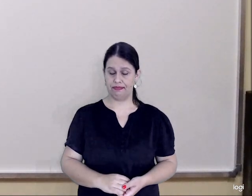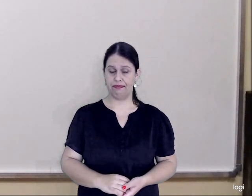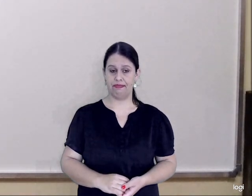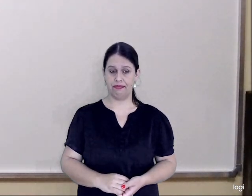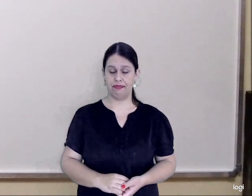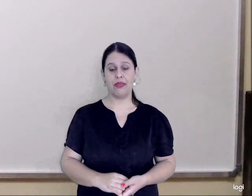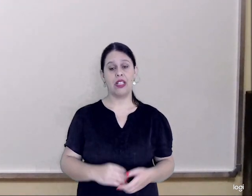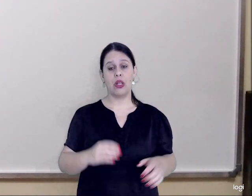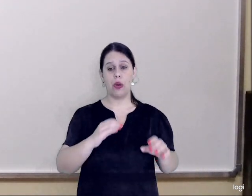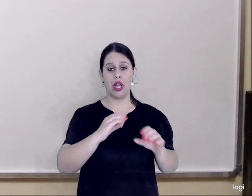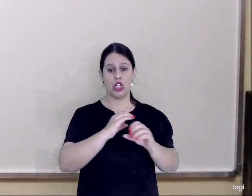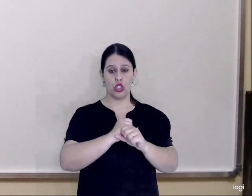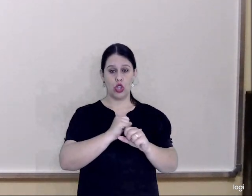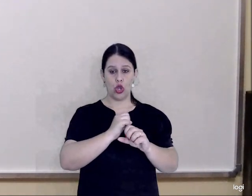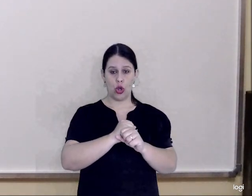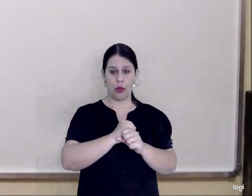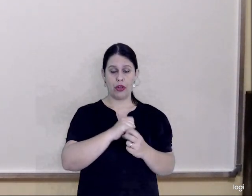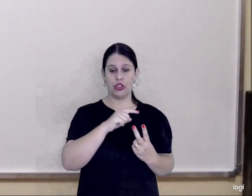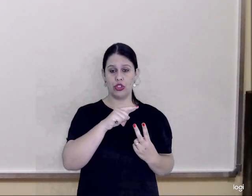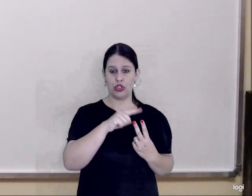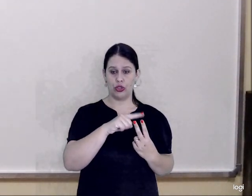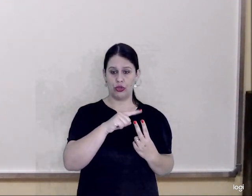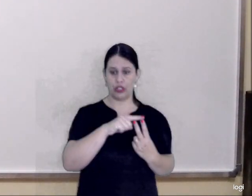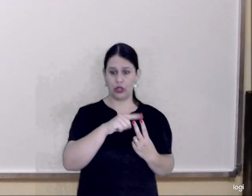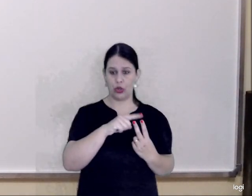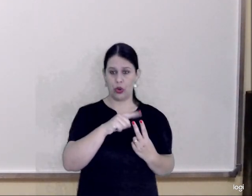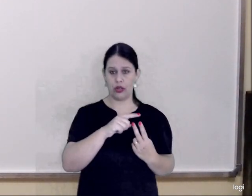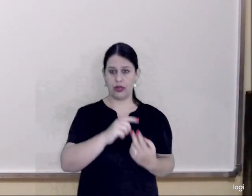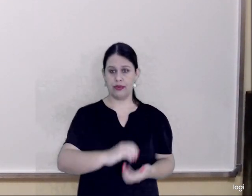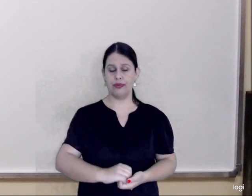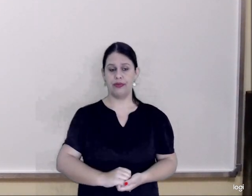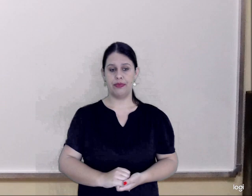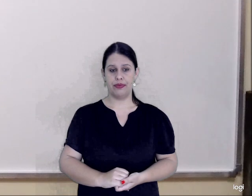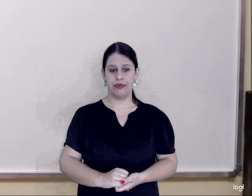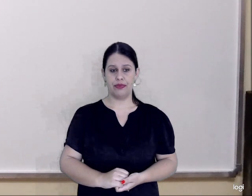seja, a soma de vetores